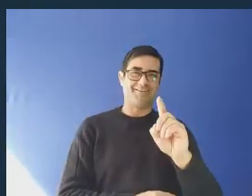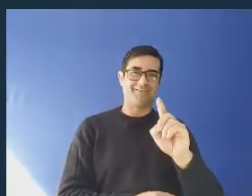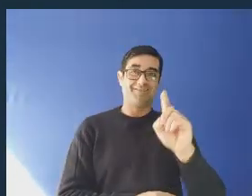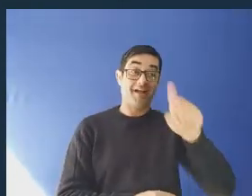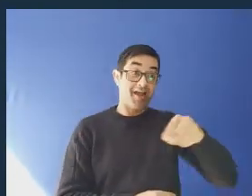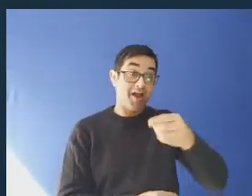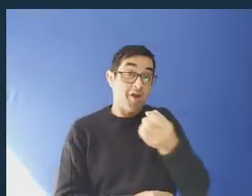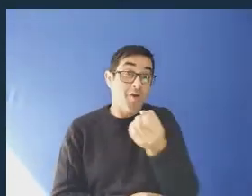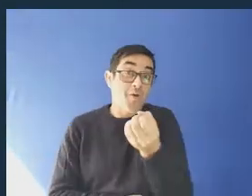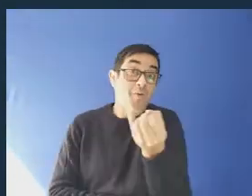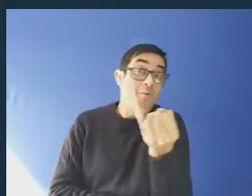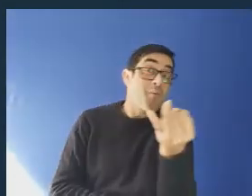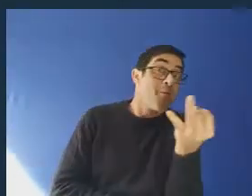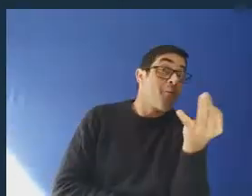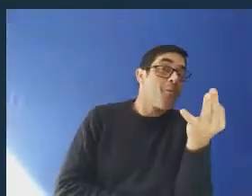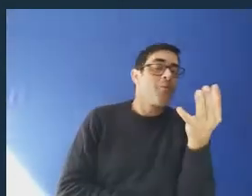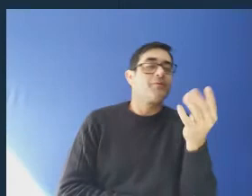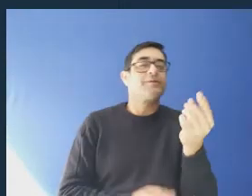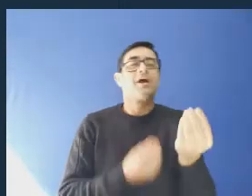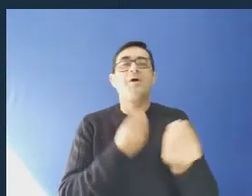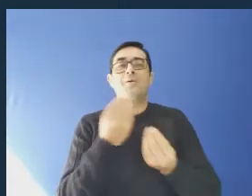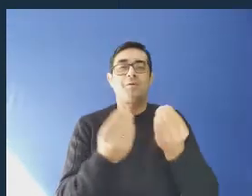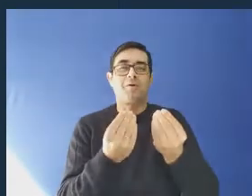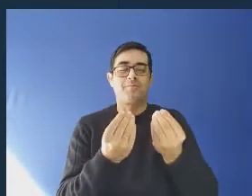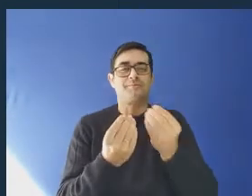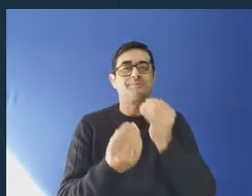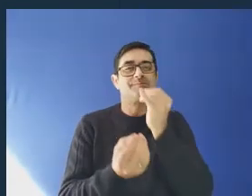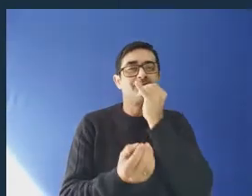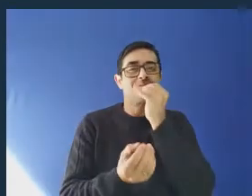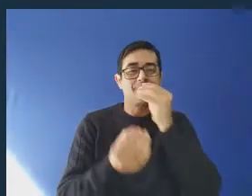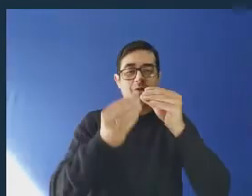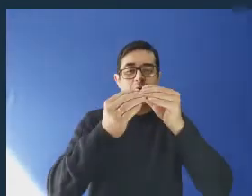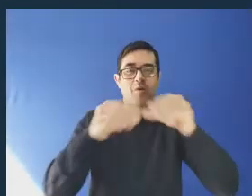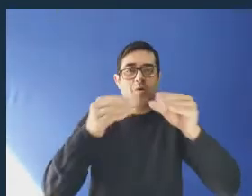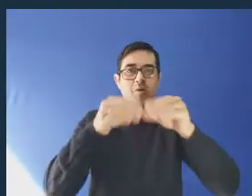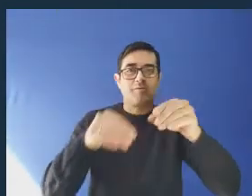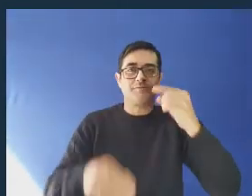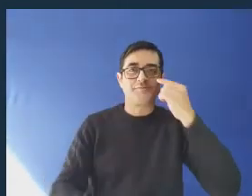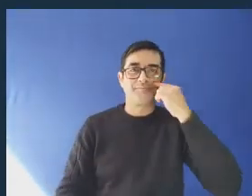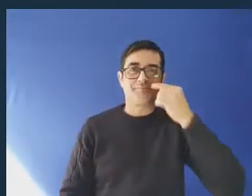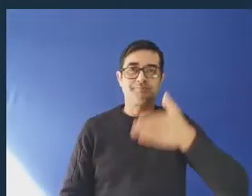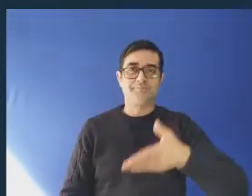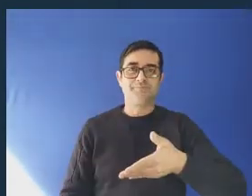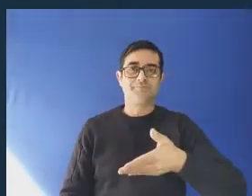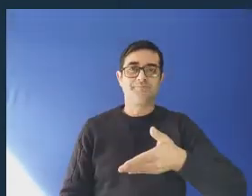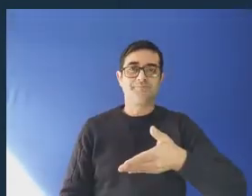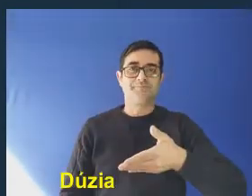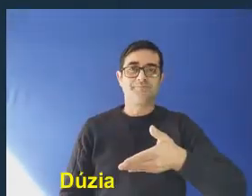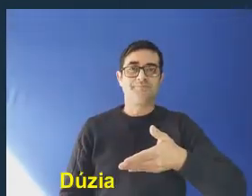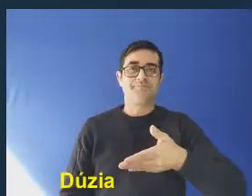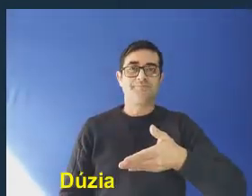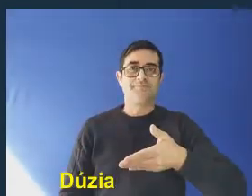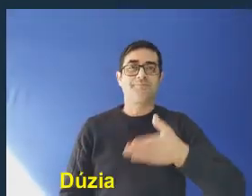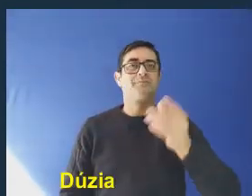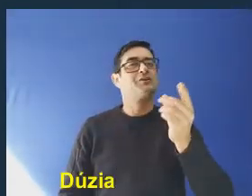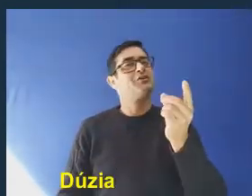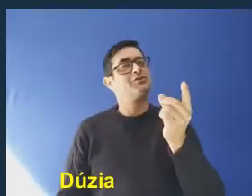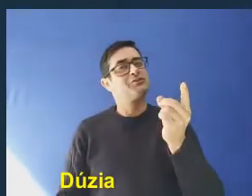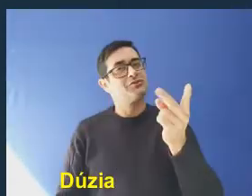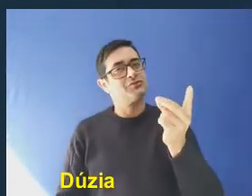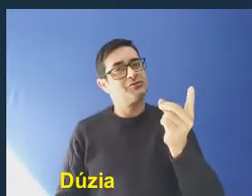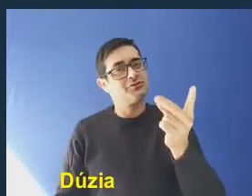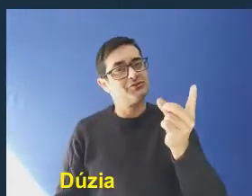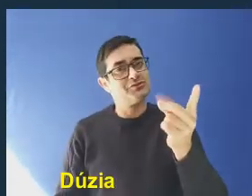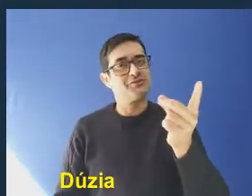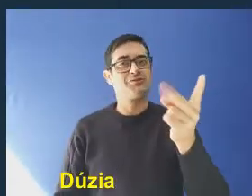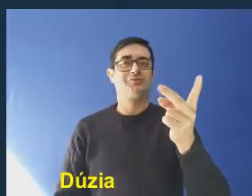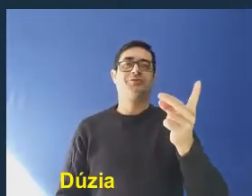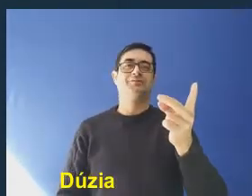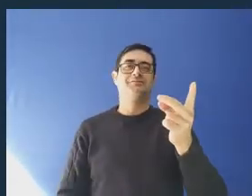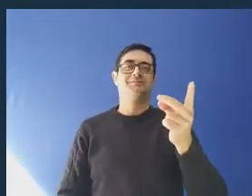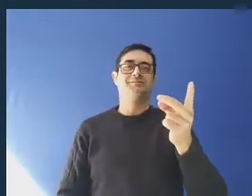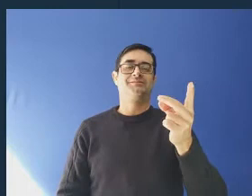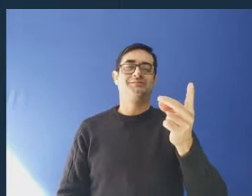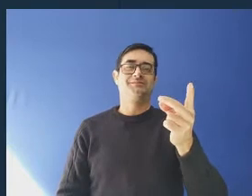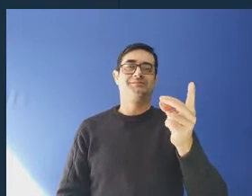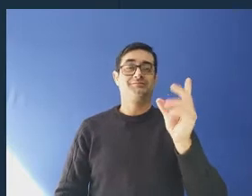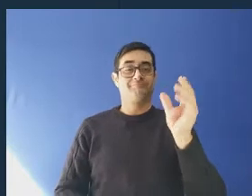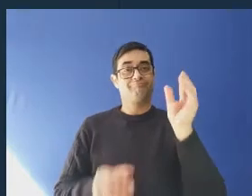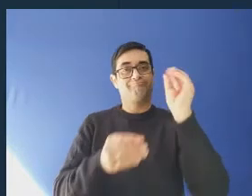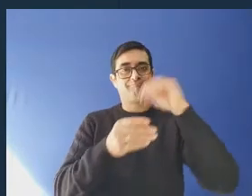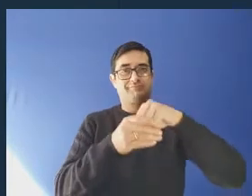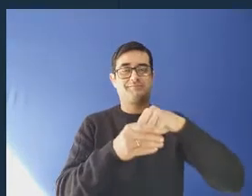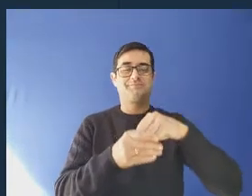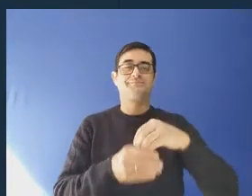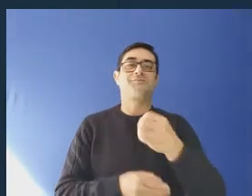verdade. Quantidade é aquilo que você pode contar. Se eu tenho uma dúzia de ovos, eu tenho 12 ovos. Essa